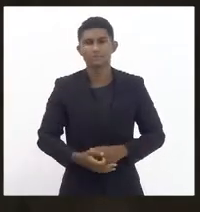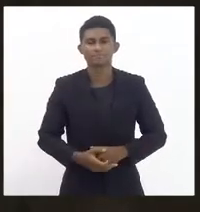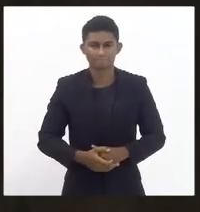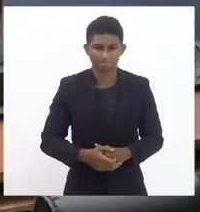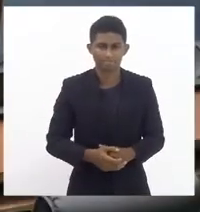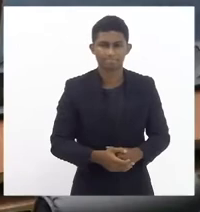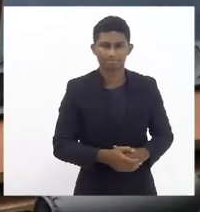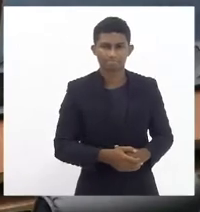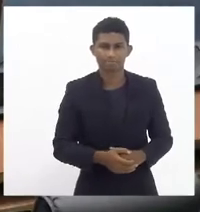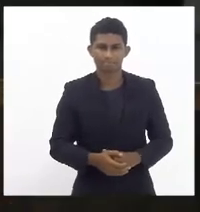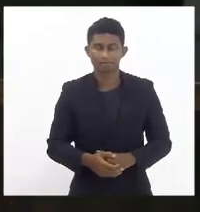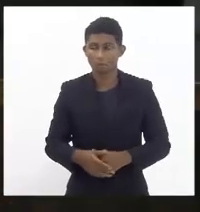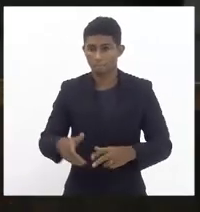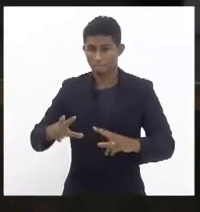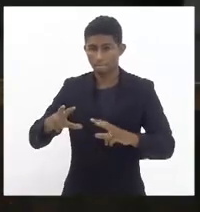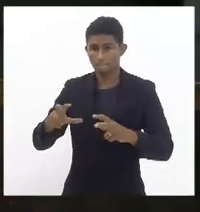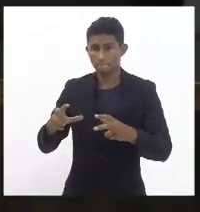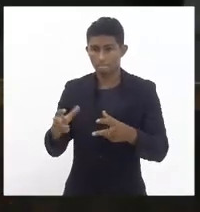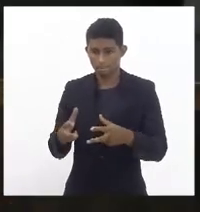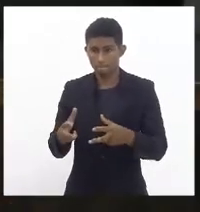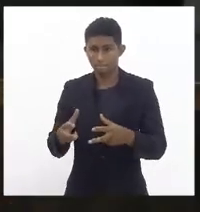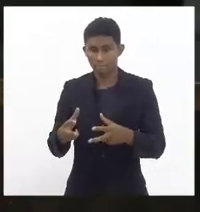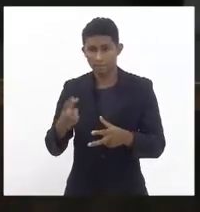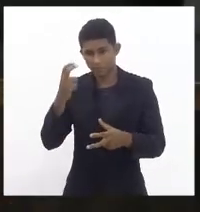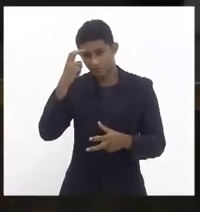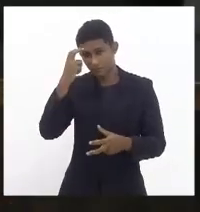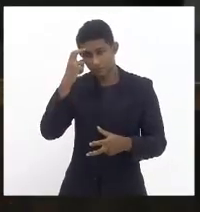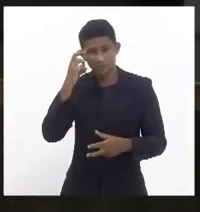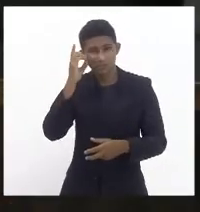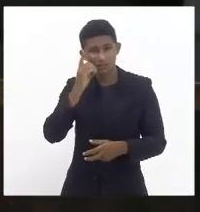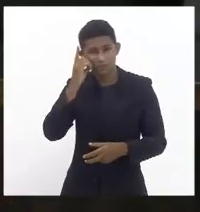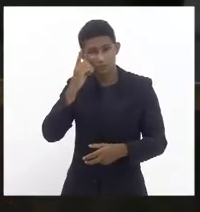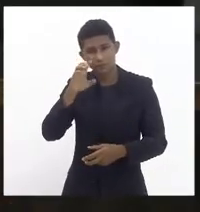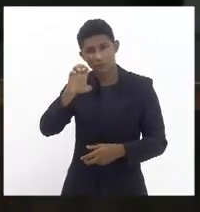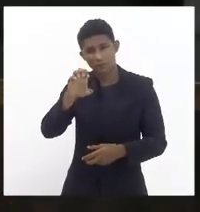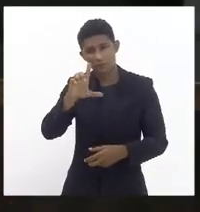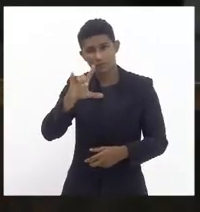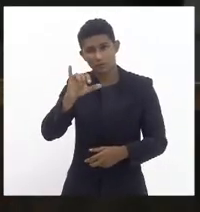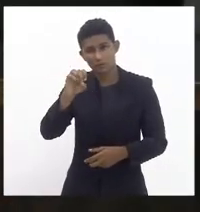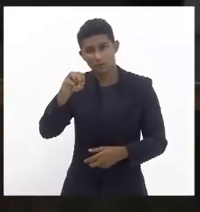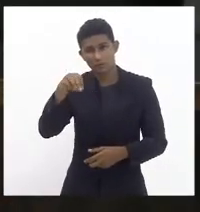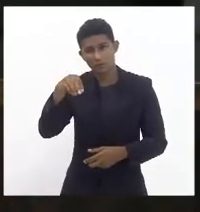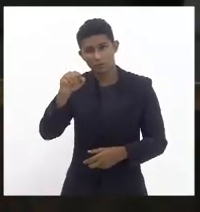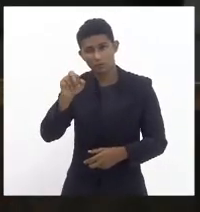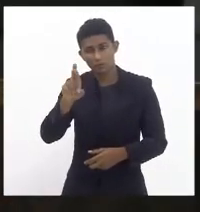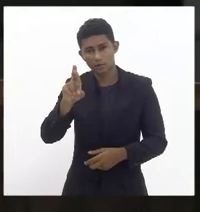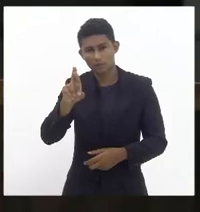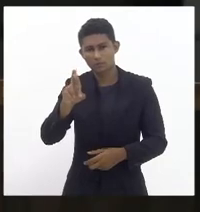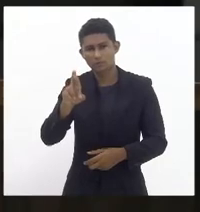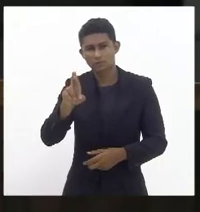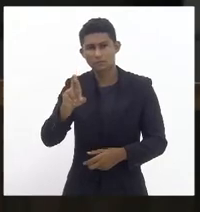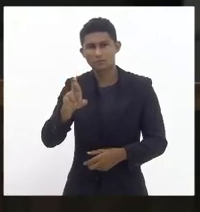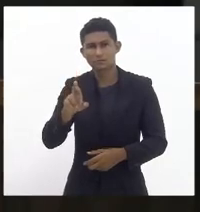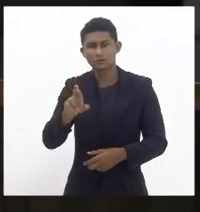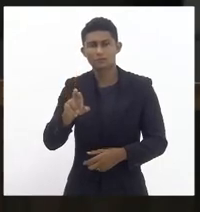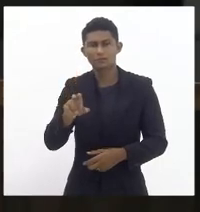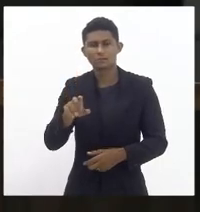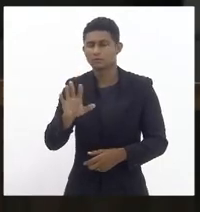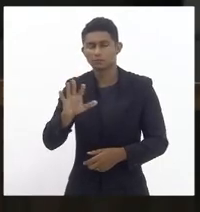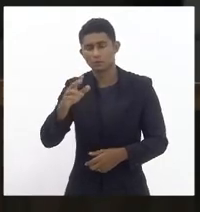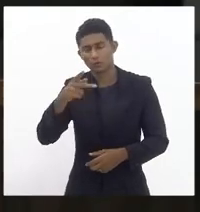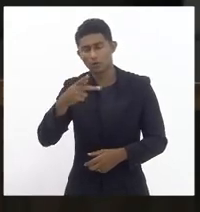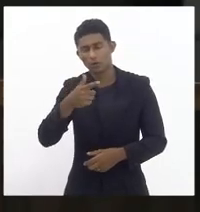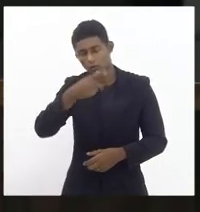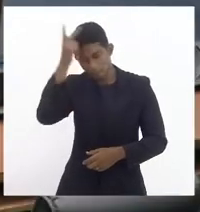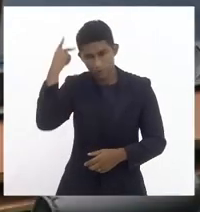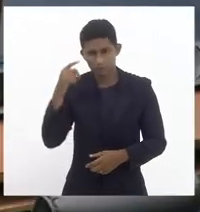presidente pela comissão de Cultura Deputado ele o Marco ele é autor de emenda do deputado Luiz